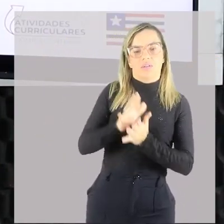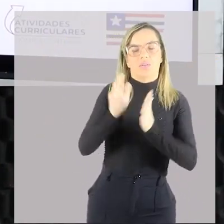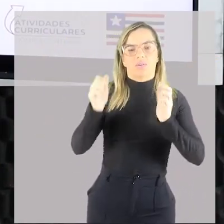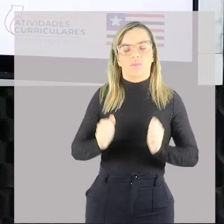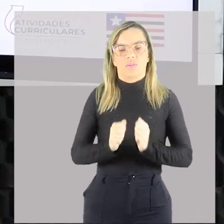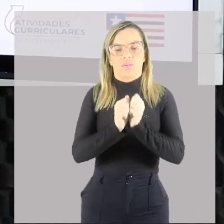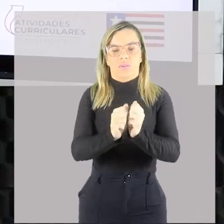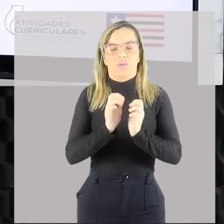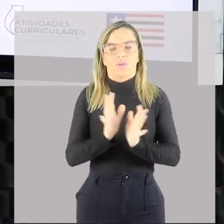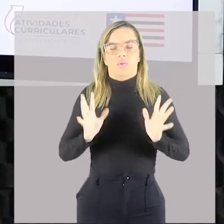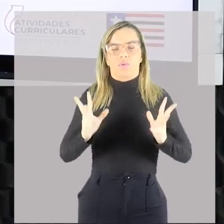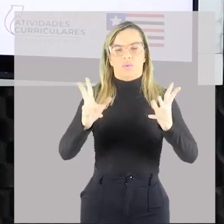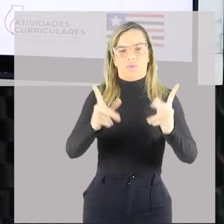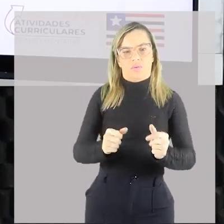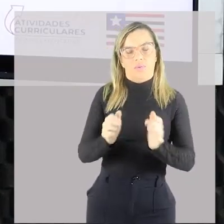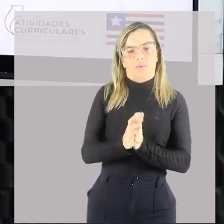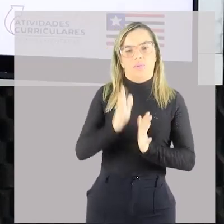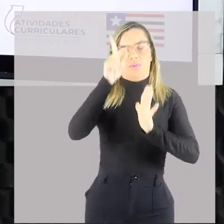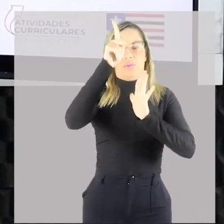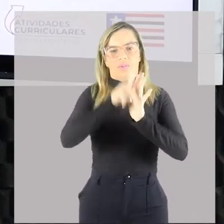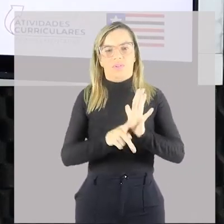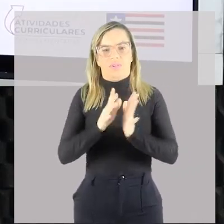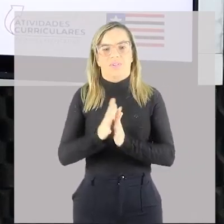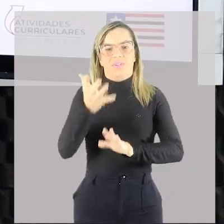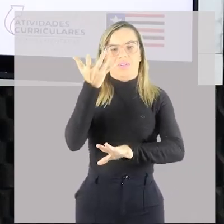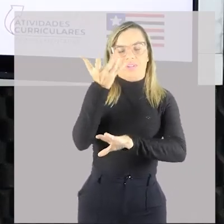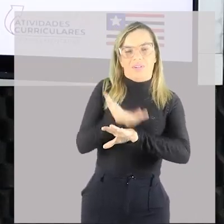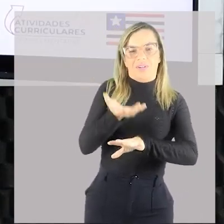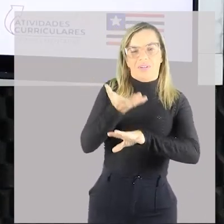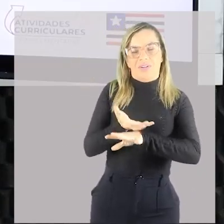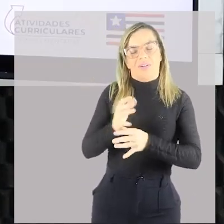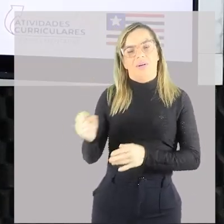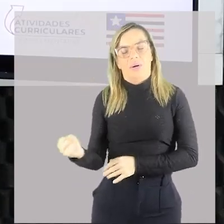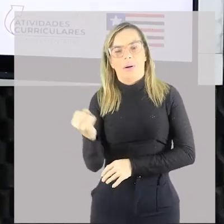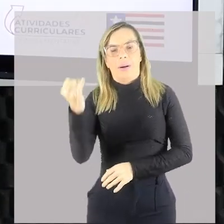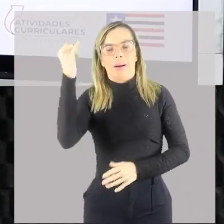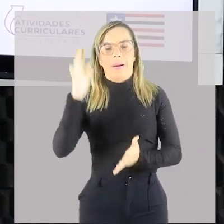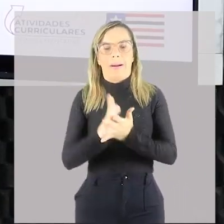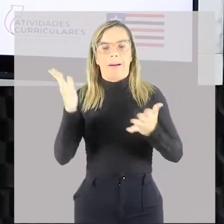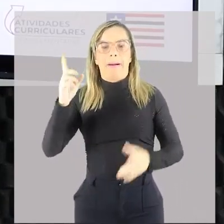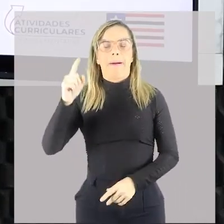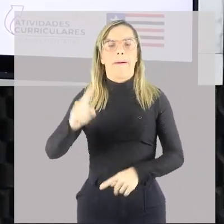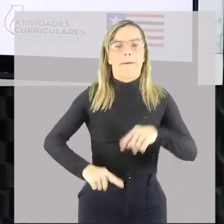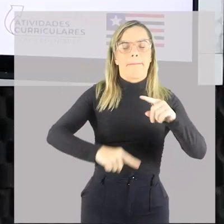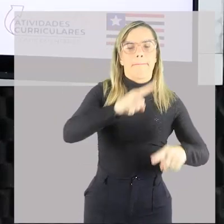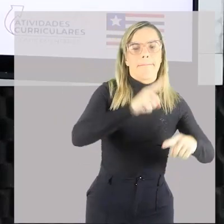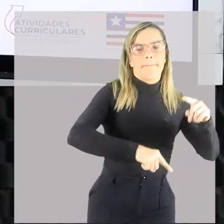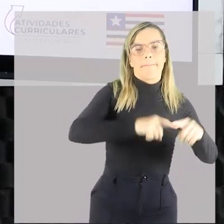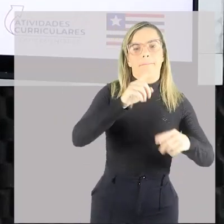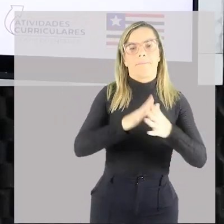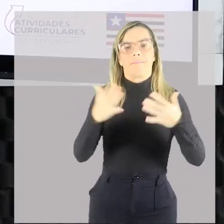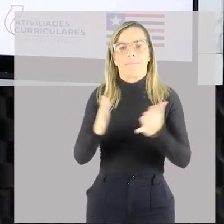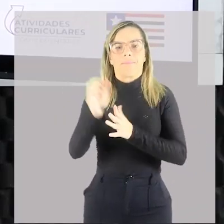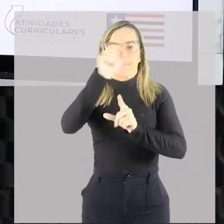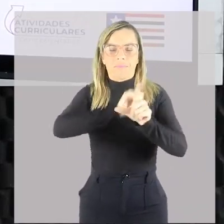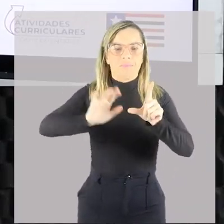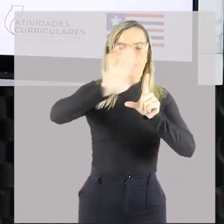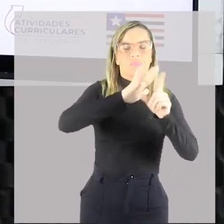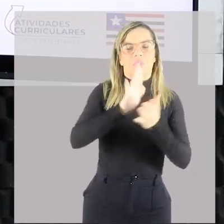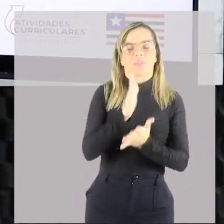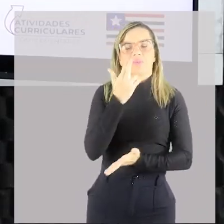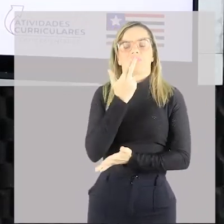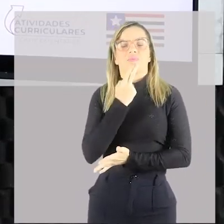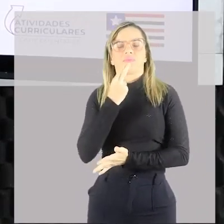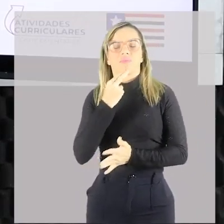acompanhar todo o projeto, todas as disciplinas são importantes. Vejam os materiais, acompanhe na plataforma Gonçalves